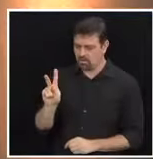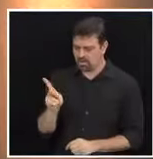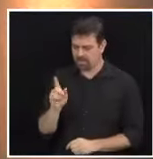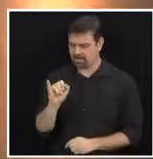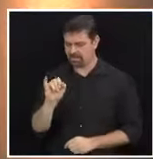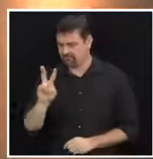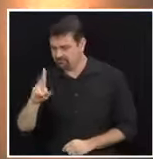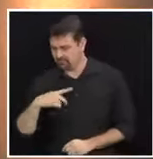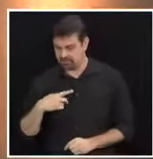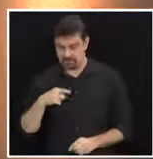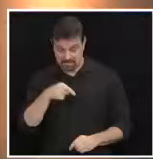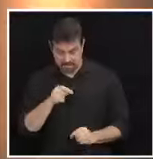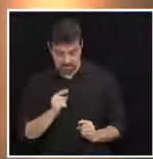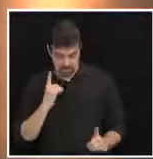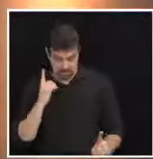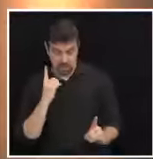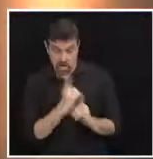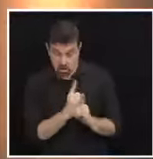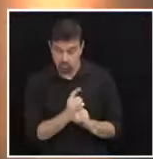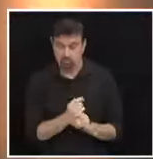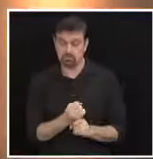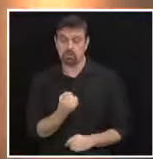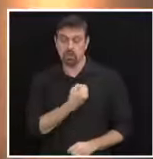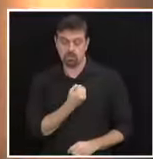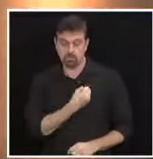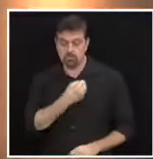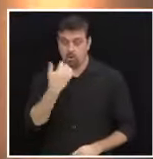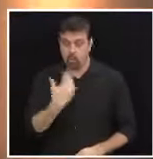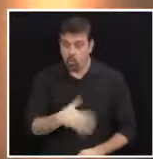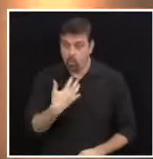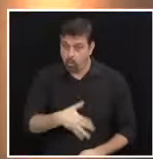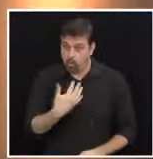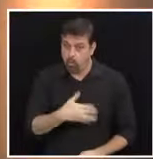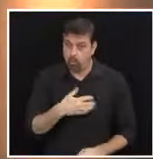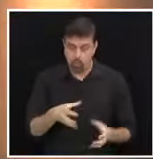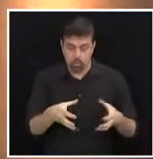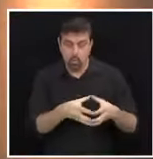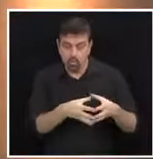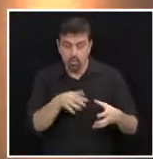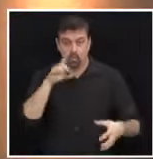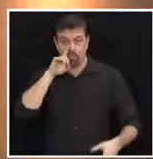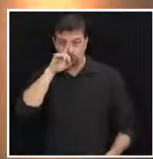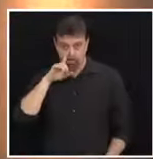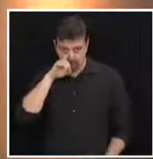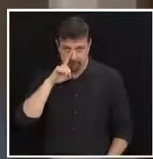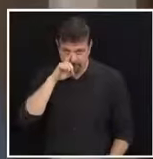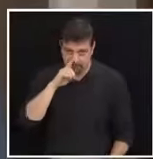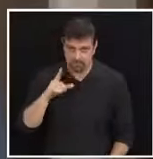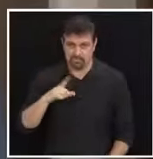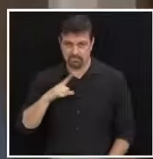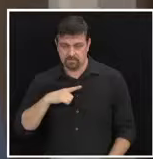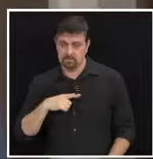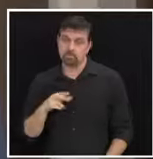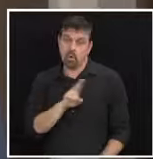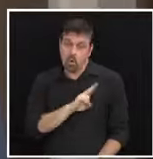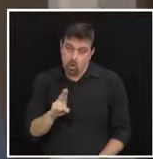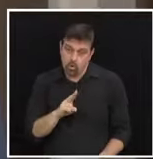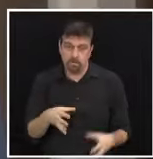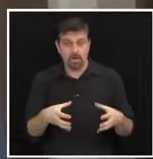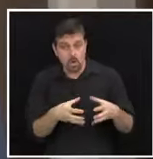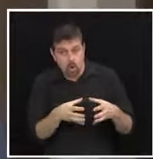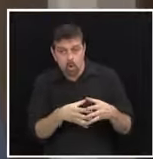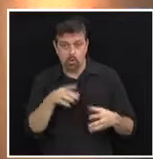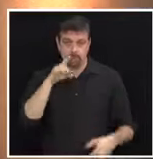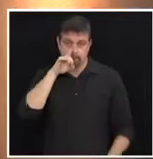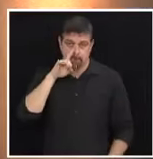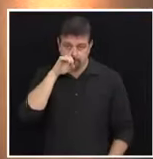se detecta maior números, né, de casos, maior incidências de casos. Então, por isso foram autodenominados grupos de risco.